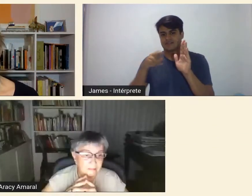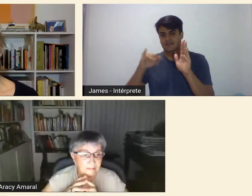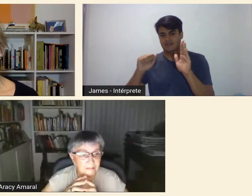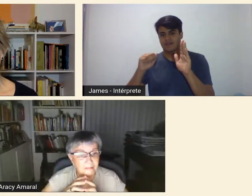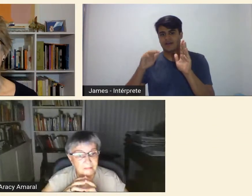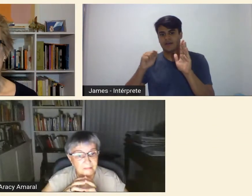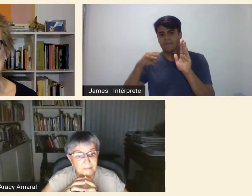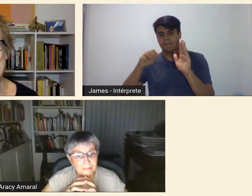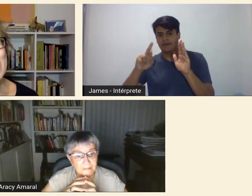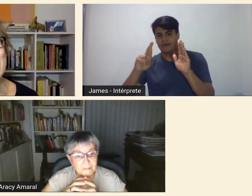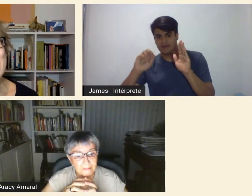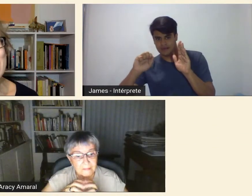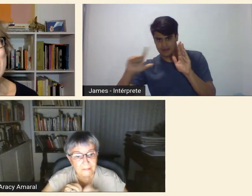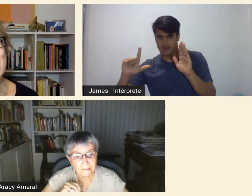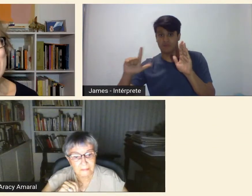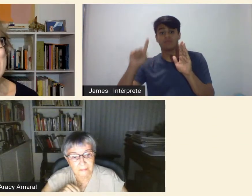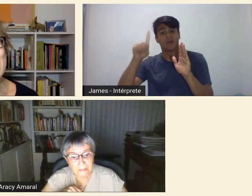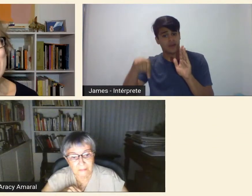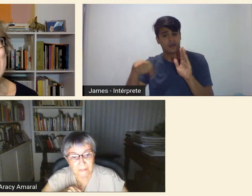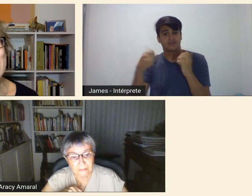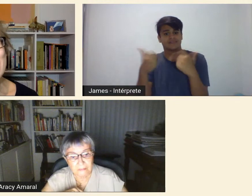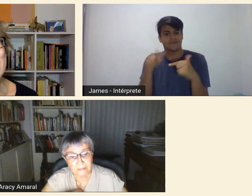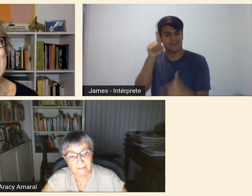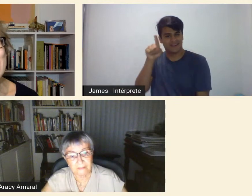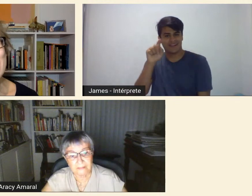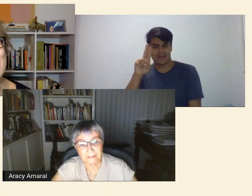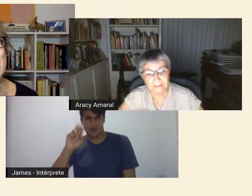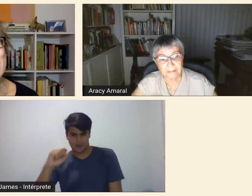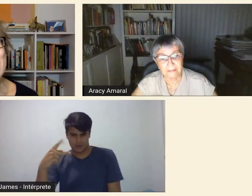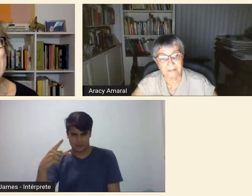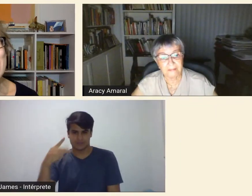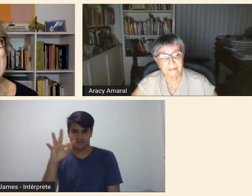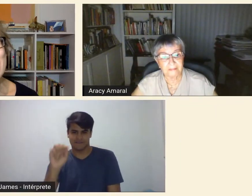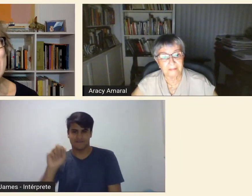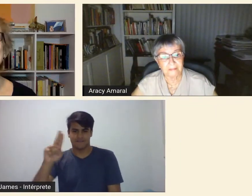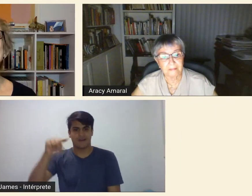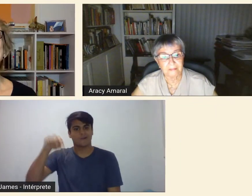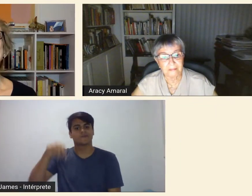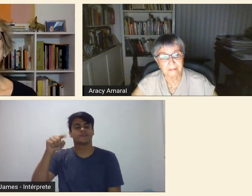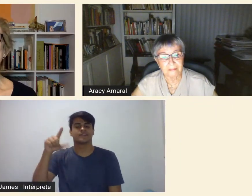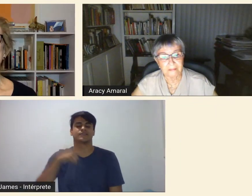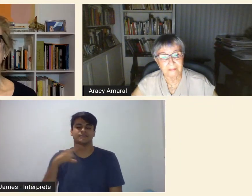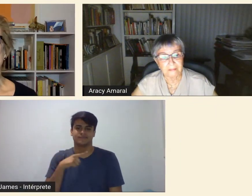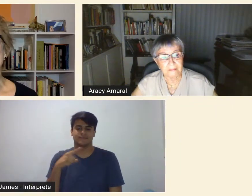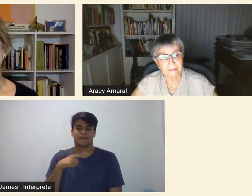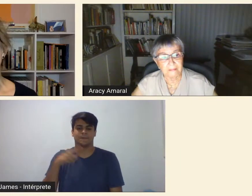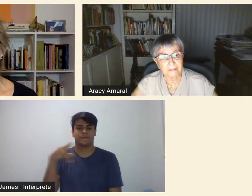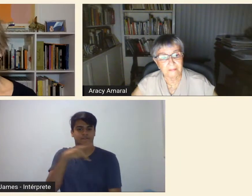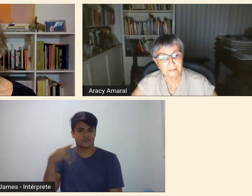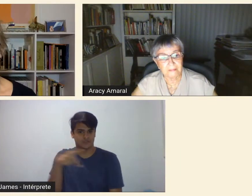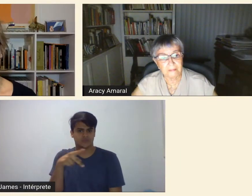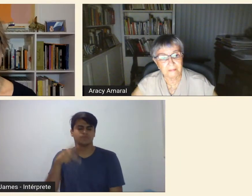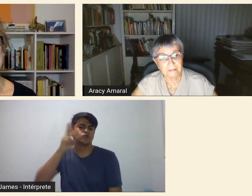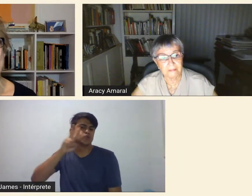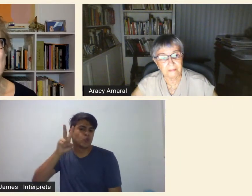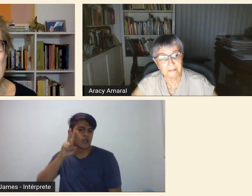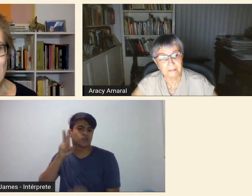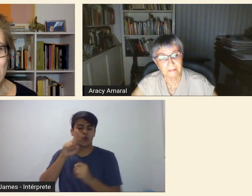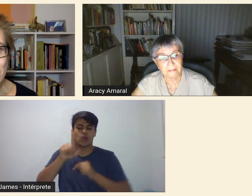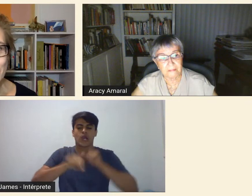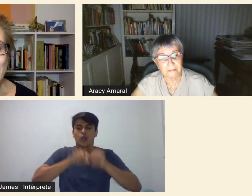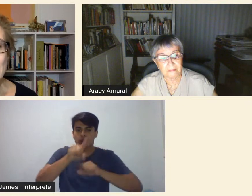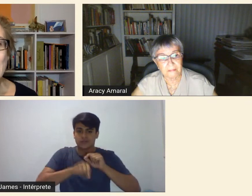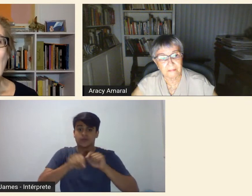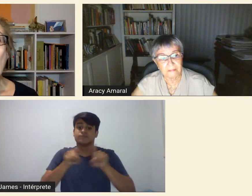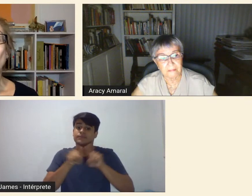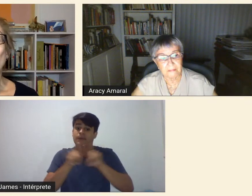titular da FAUSP da Faculdade de Arquitetura e Urbanismo da Universidade de São Paulo né historiadora curadora e crítica de